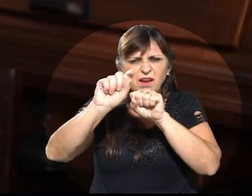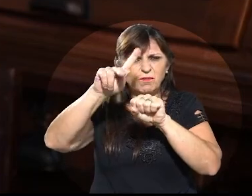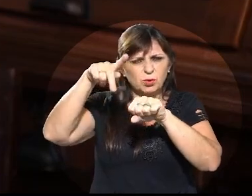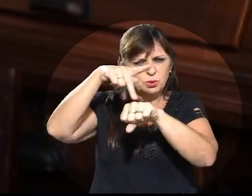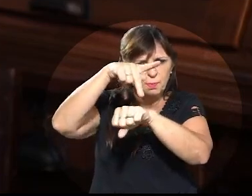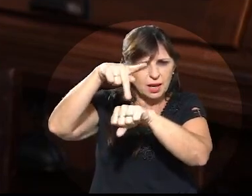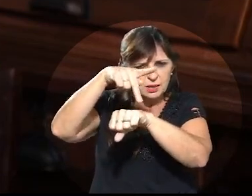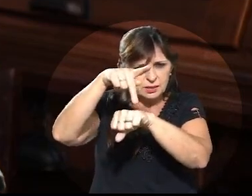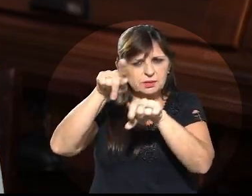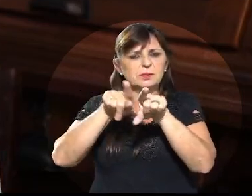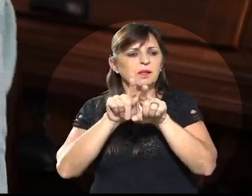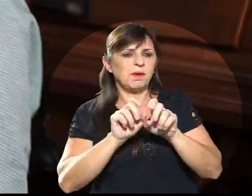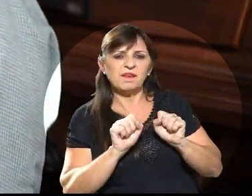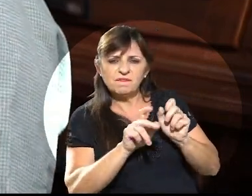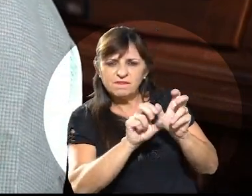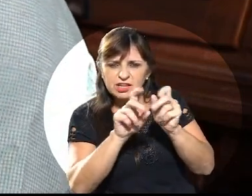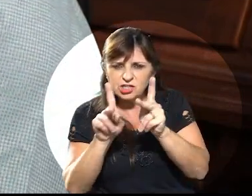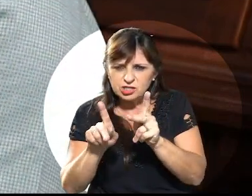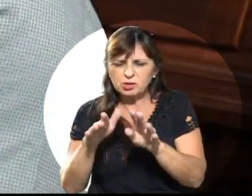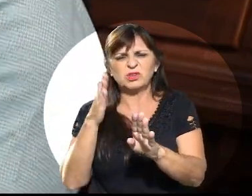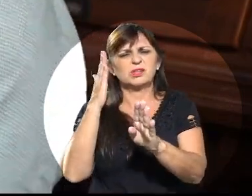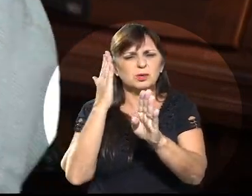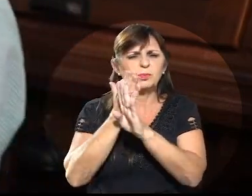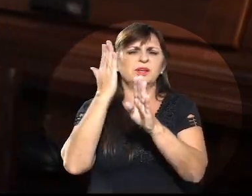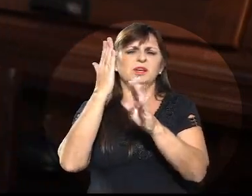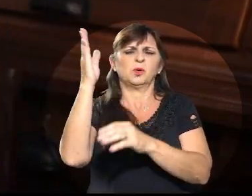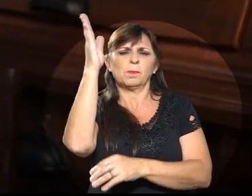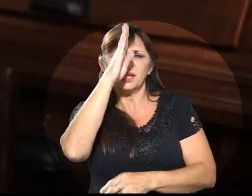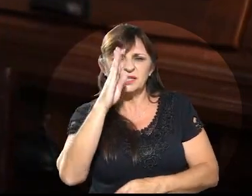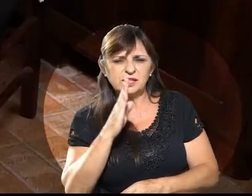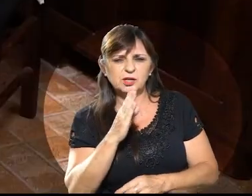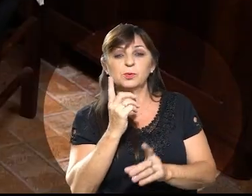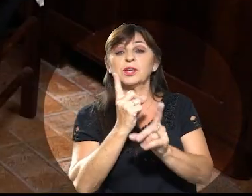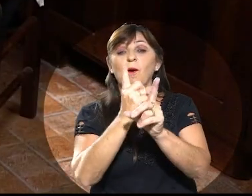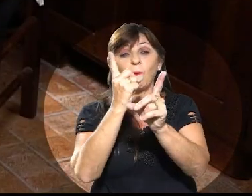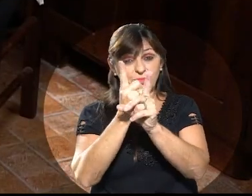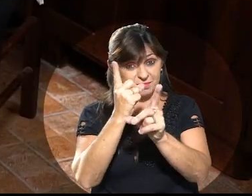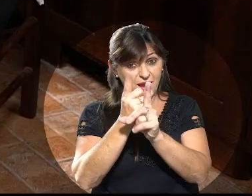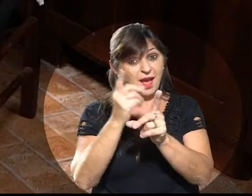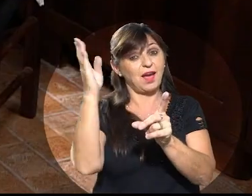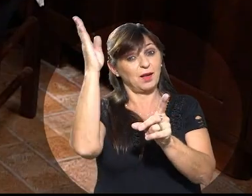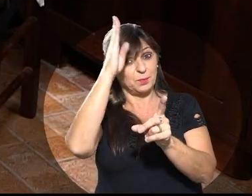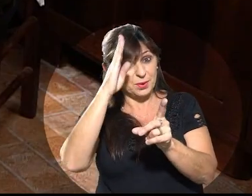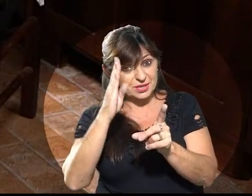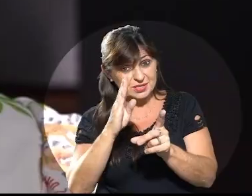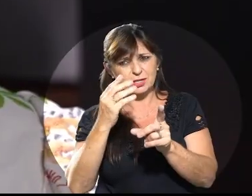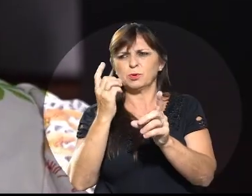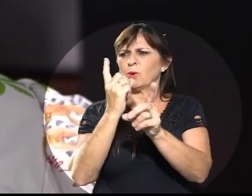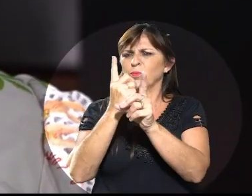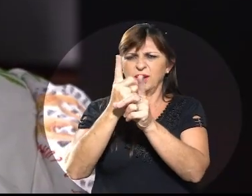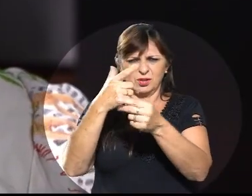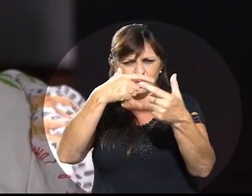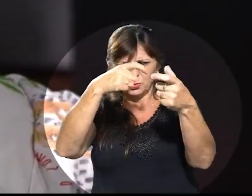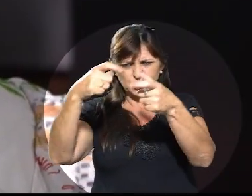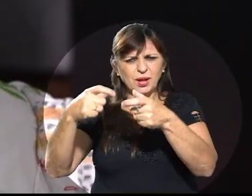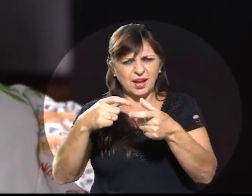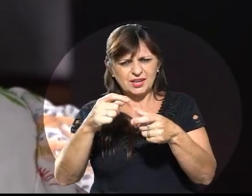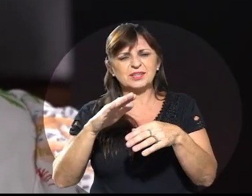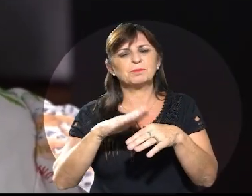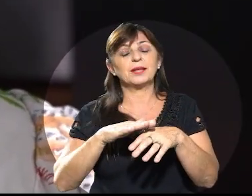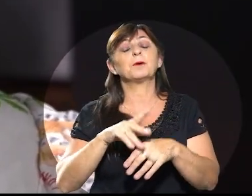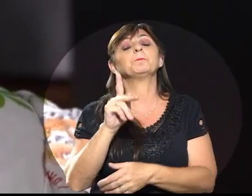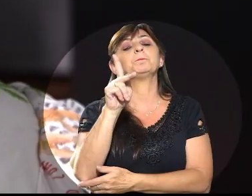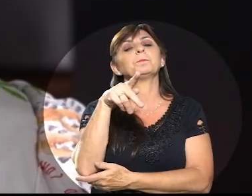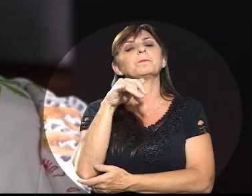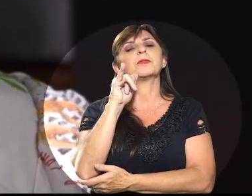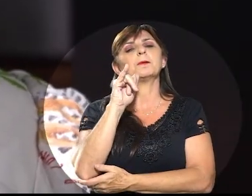descobrimento do Brasil, então a história toda conta isso. O que deixaram os árabes para nós, além da pimenta do reino? Nossa,